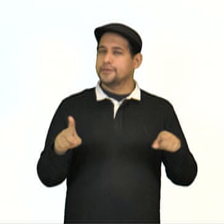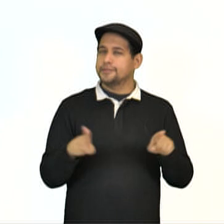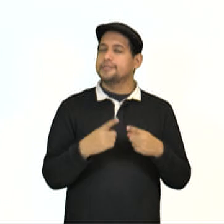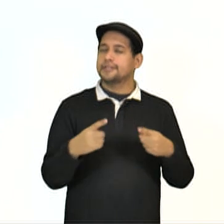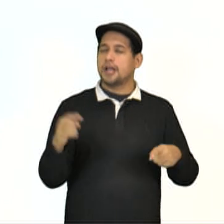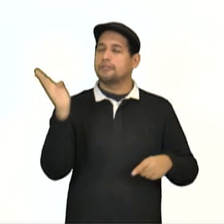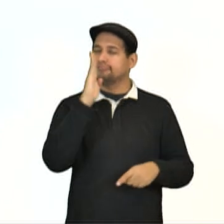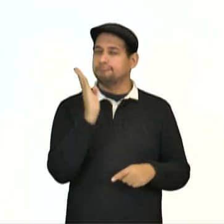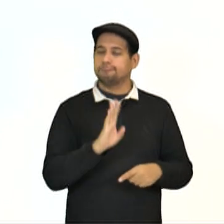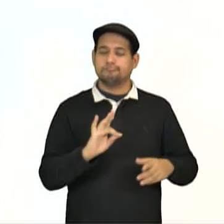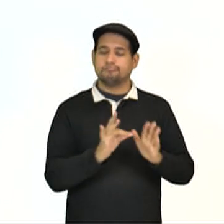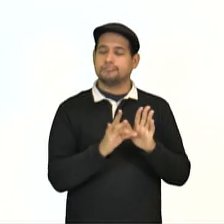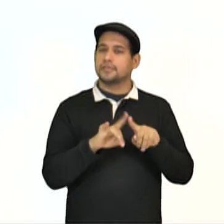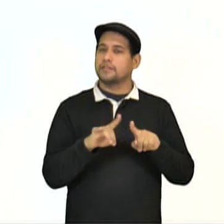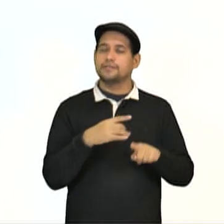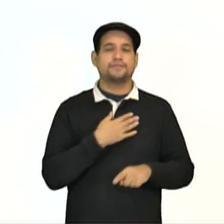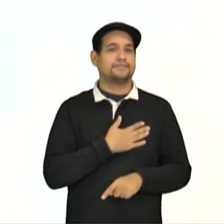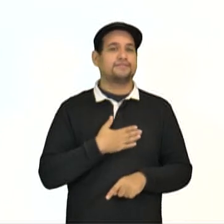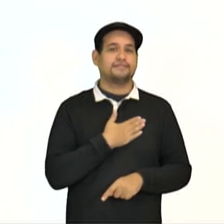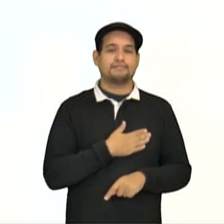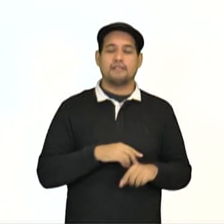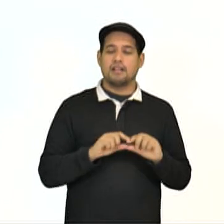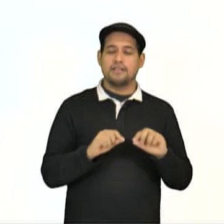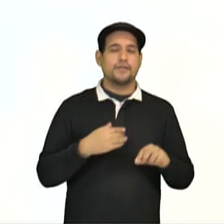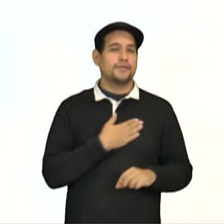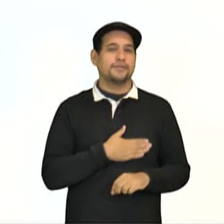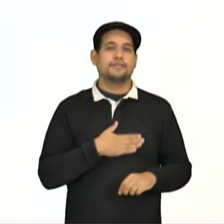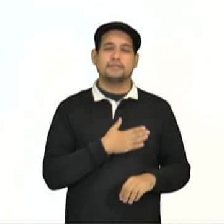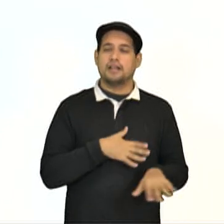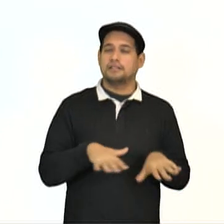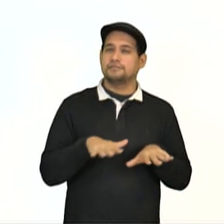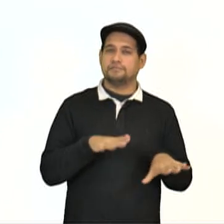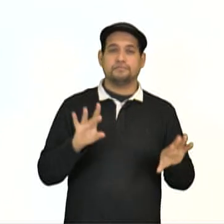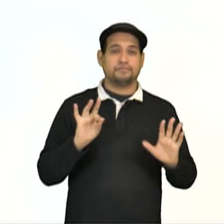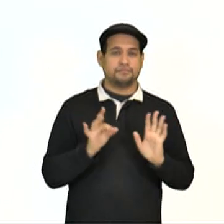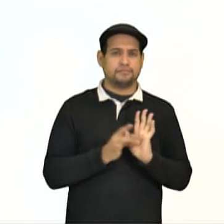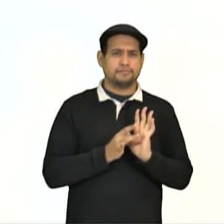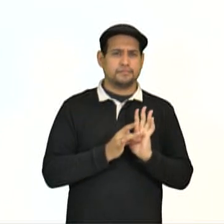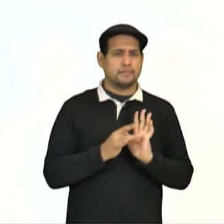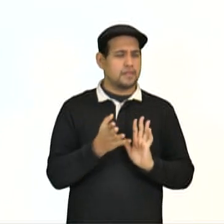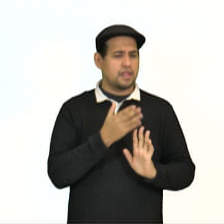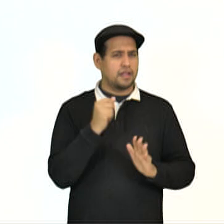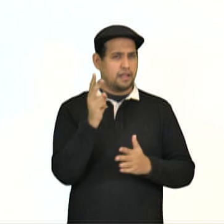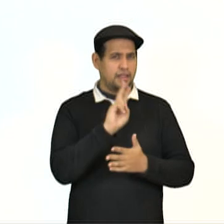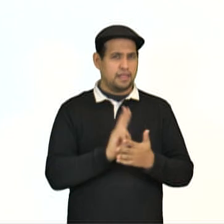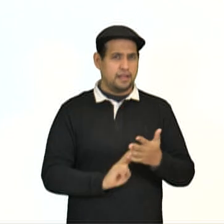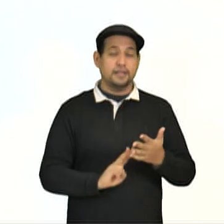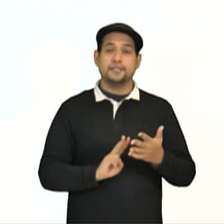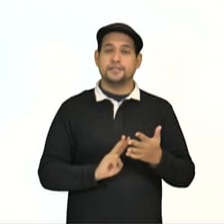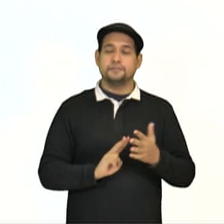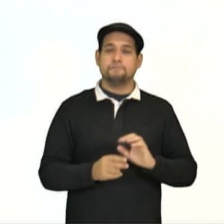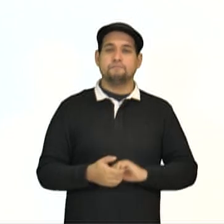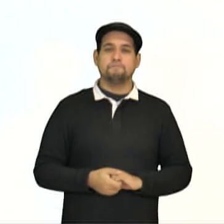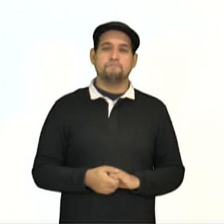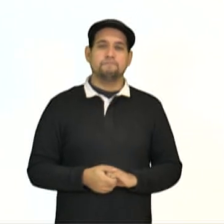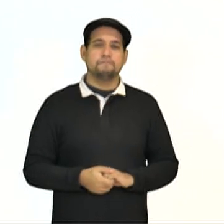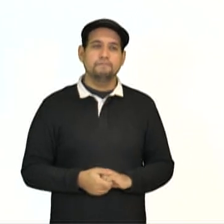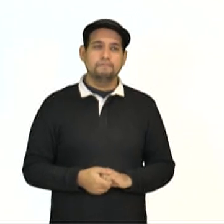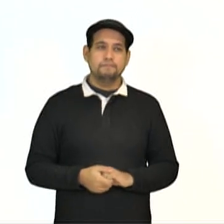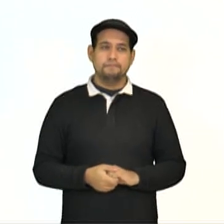brasileira, e vocês vão gostar da letra, vão gostar do ritmo, tenho certeza. Vamos à leitura, então, da letra da